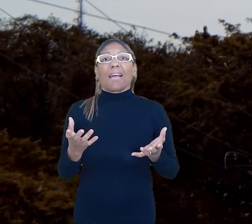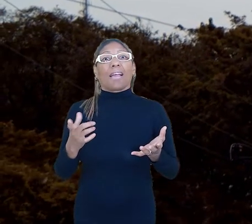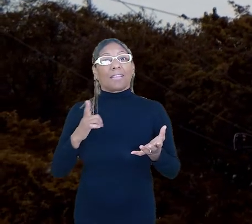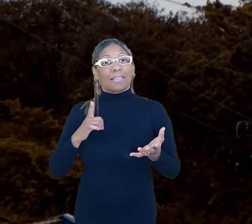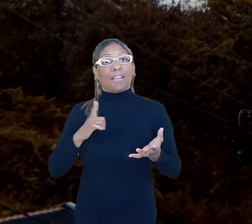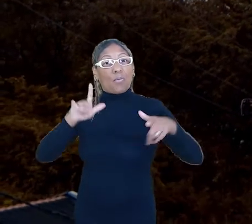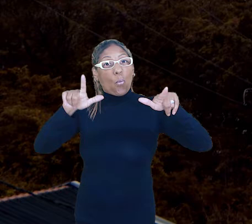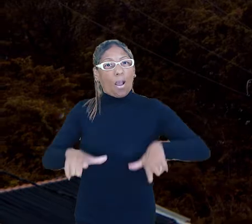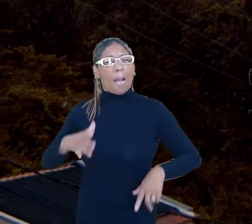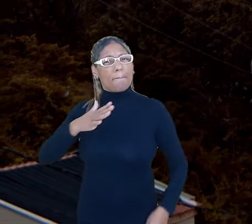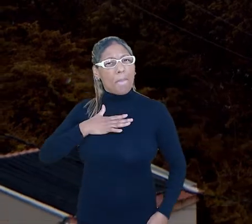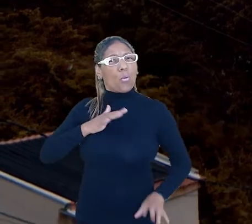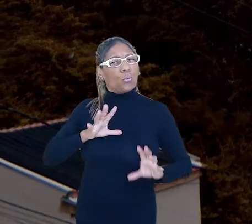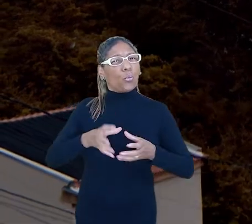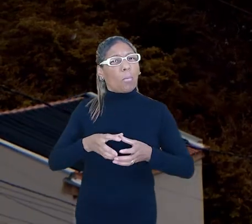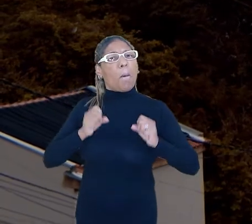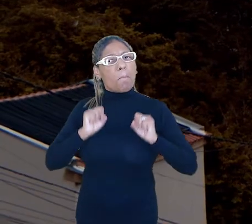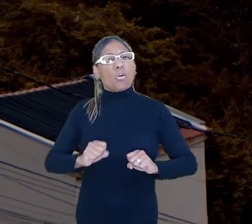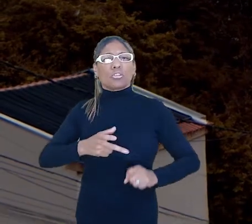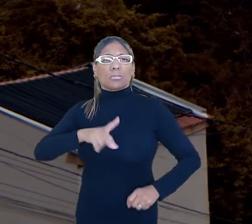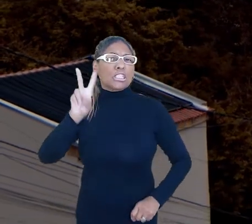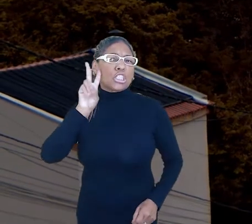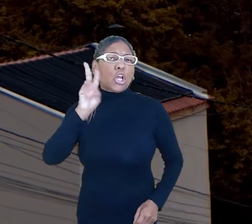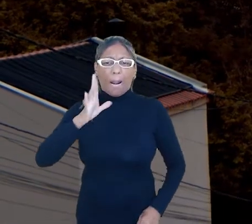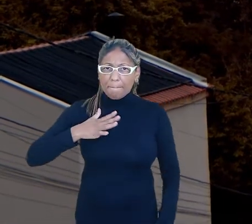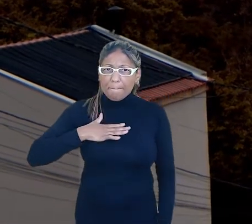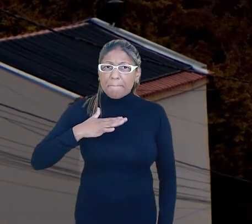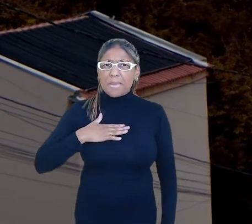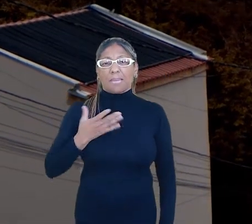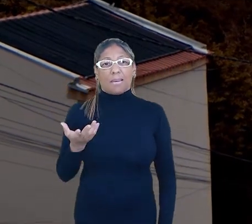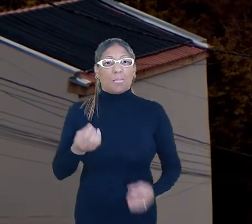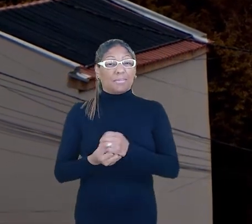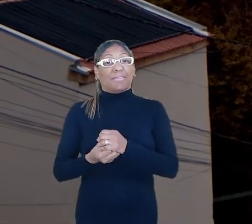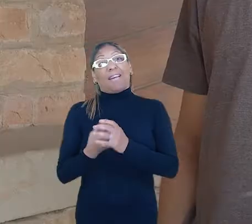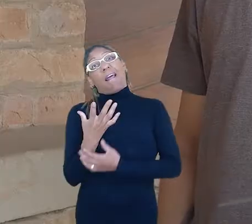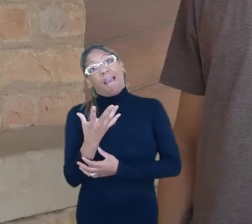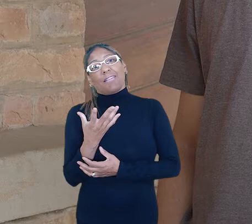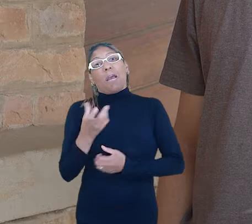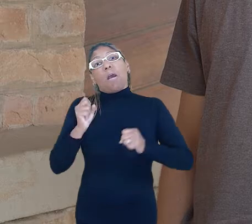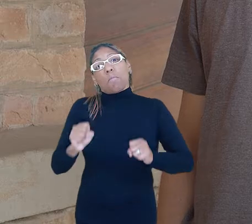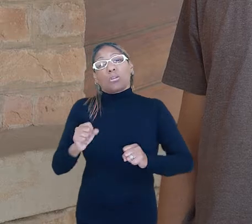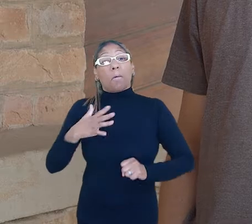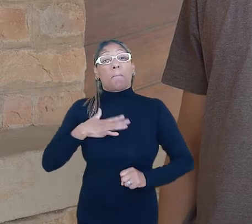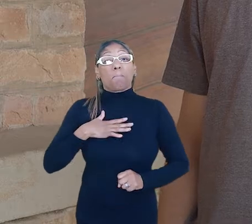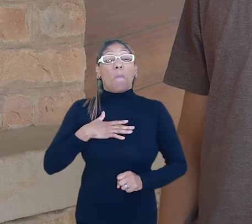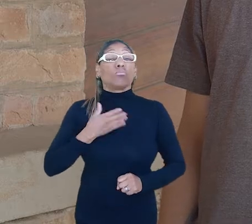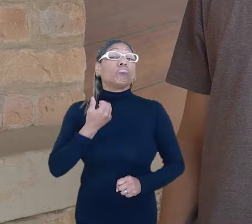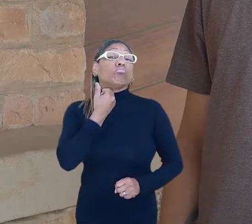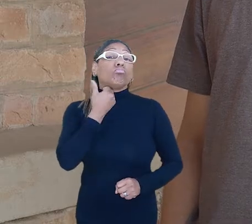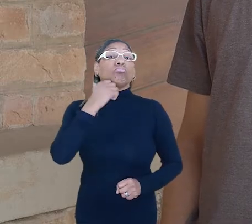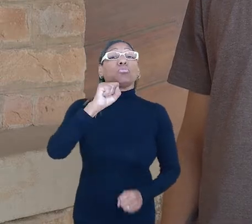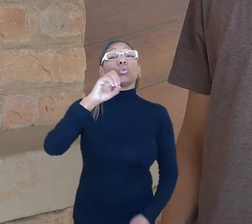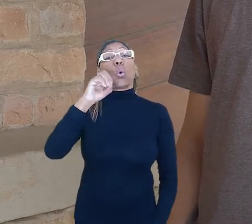de que eu posso também ter o meu grupo, eu posso contar a minha história, eu posso contar a minha história do meu jeito, e eu posso contar a minha história com o meu